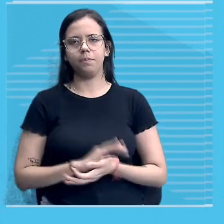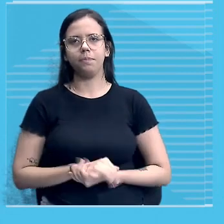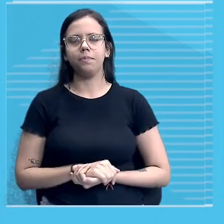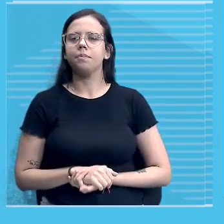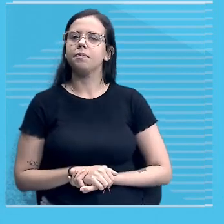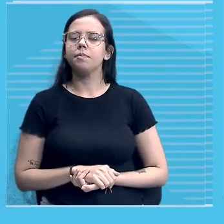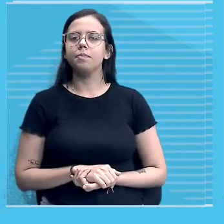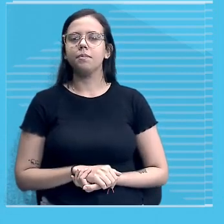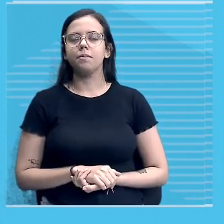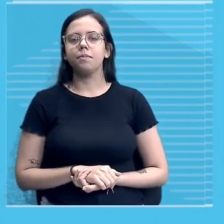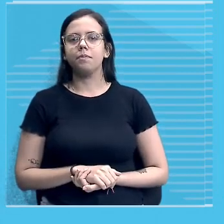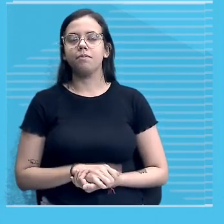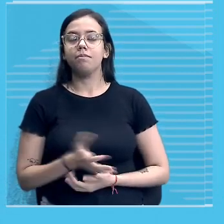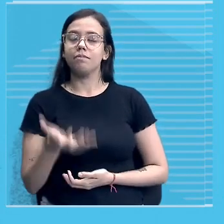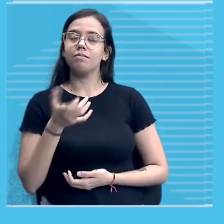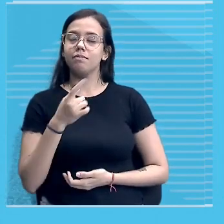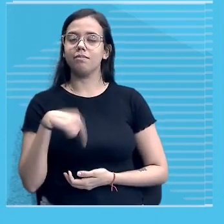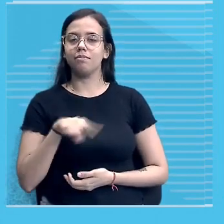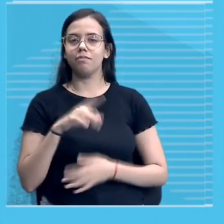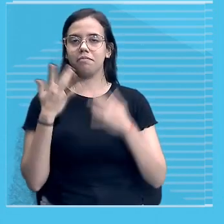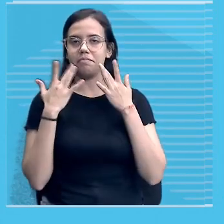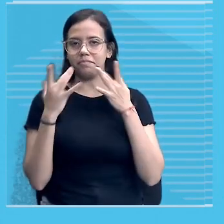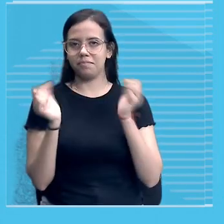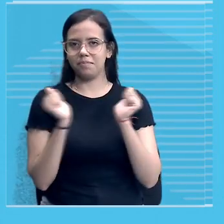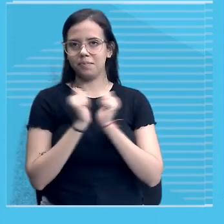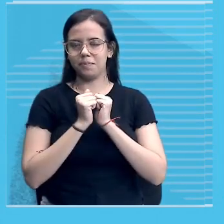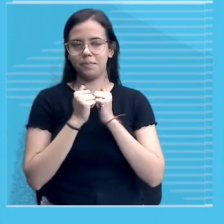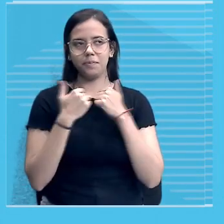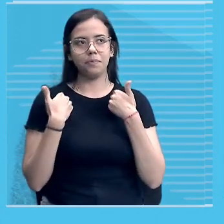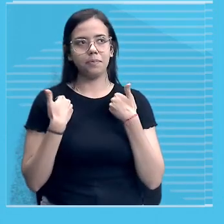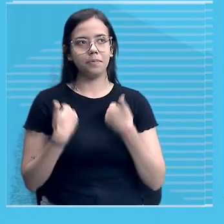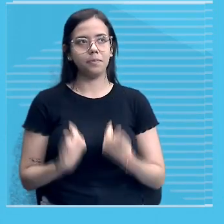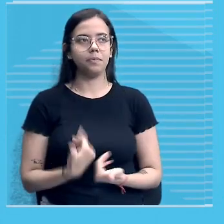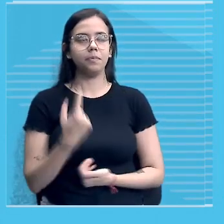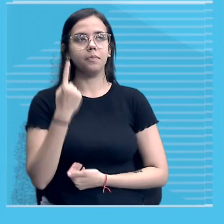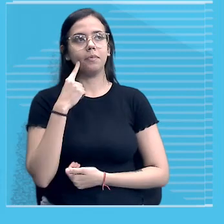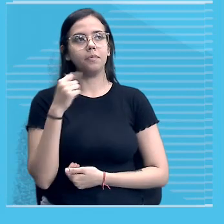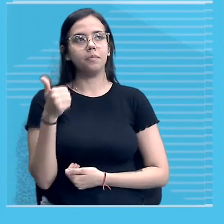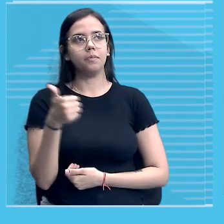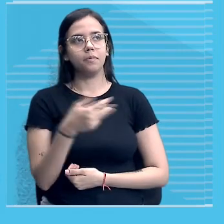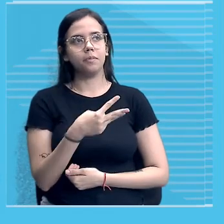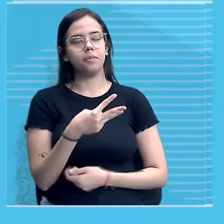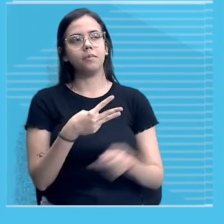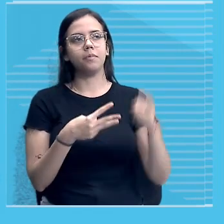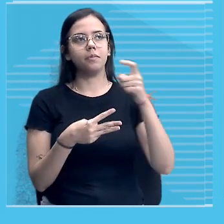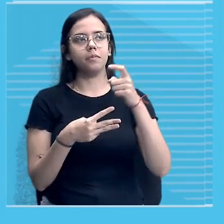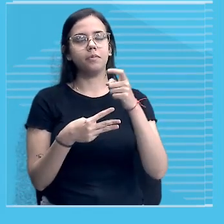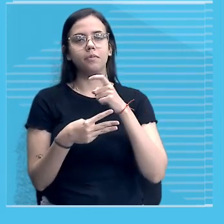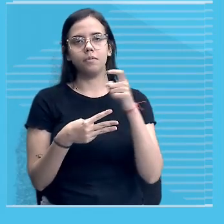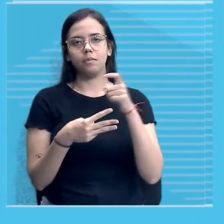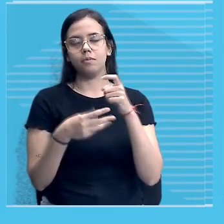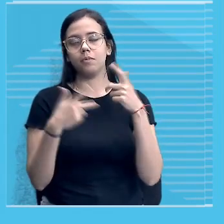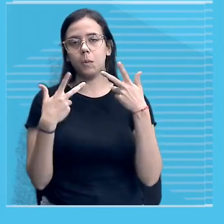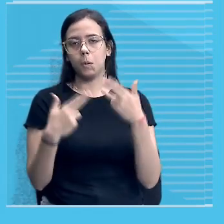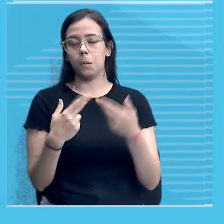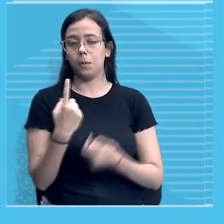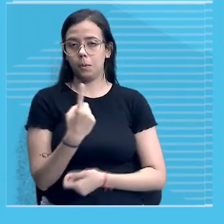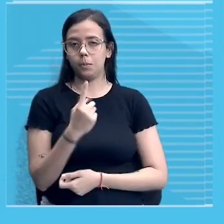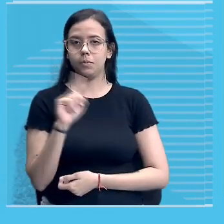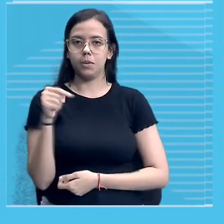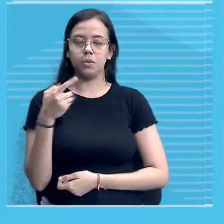quero a sua atenção comigo ó 13 elevado a x = um agente até respondeu